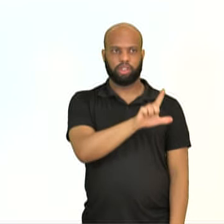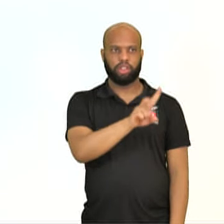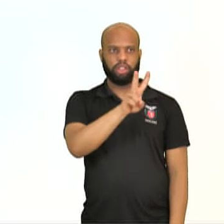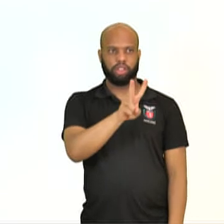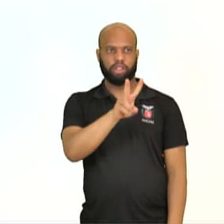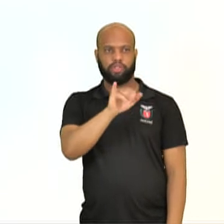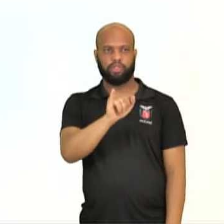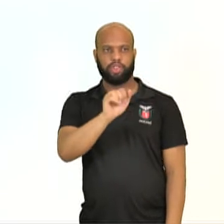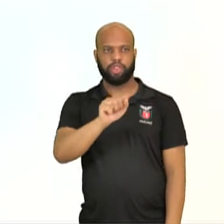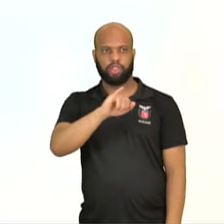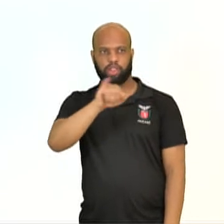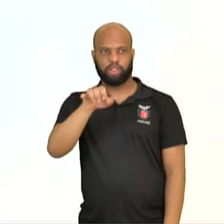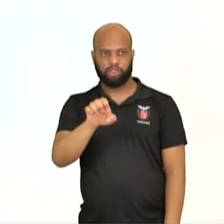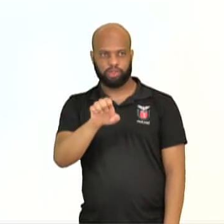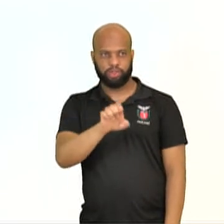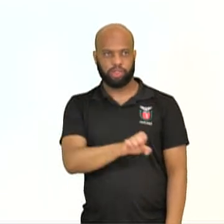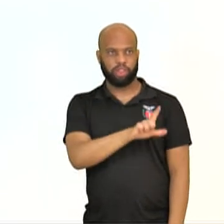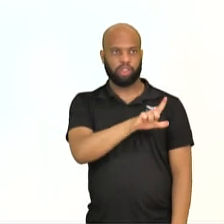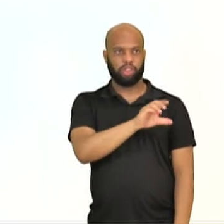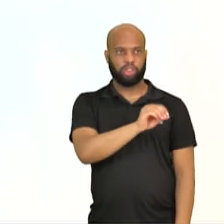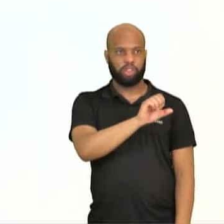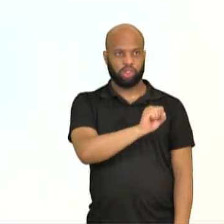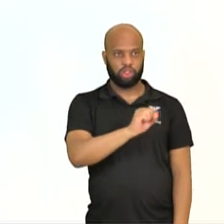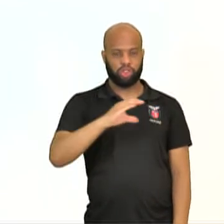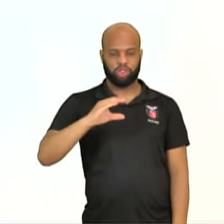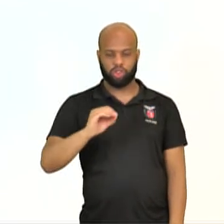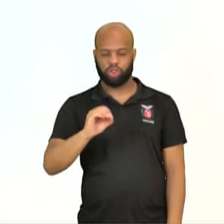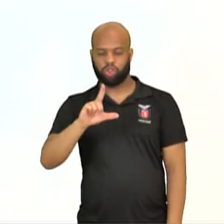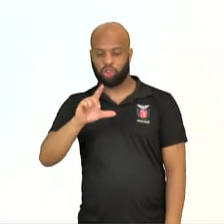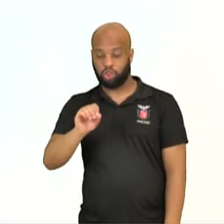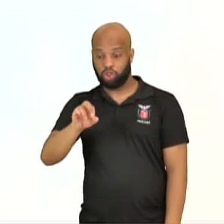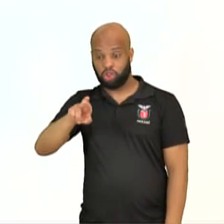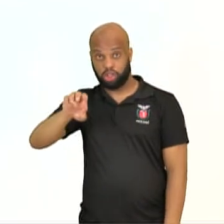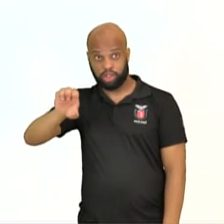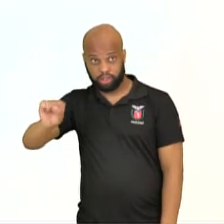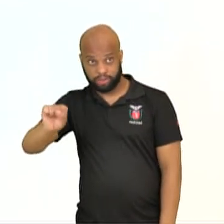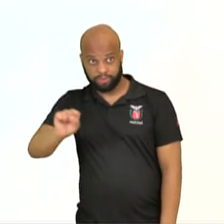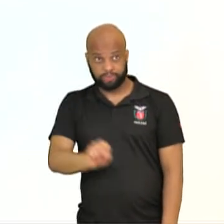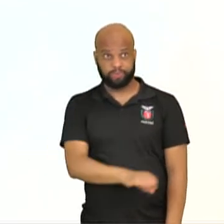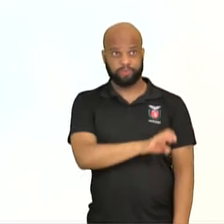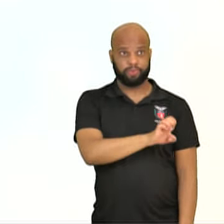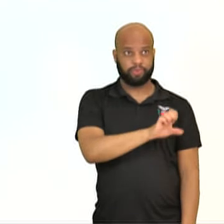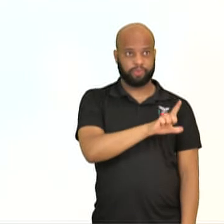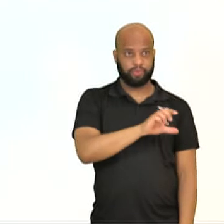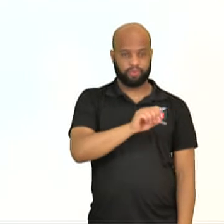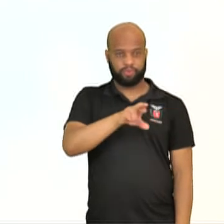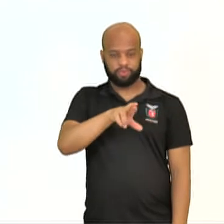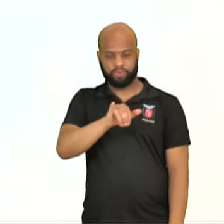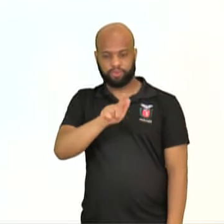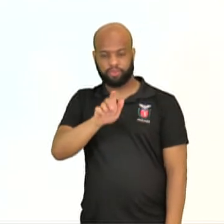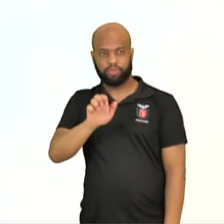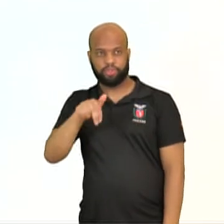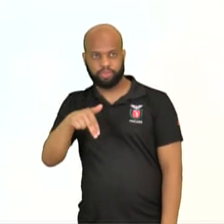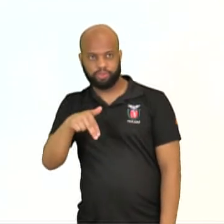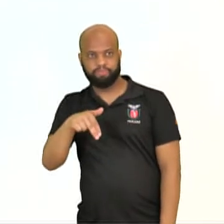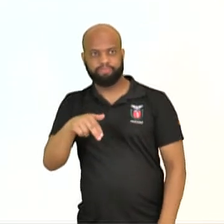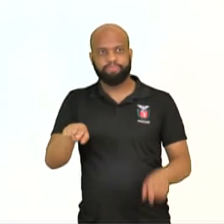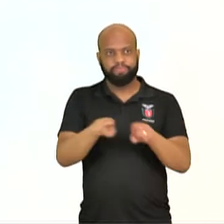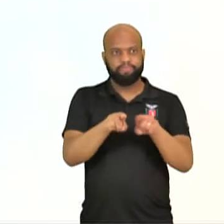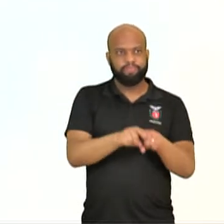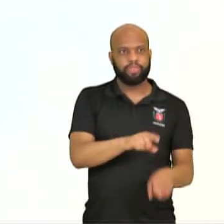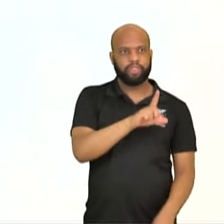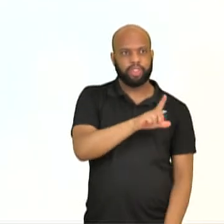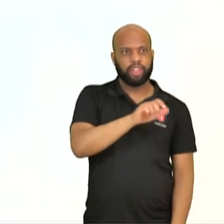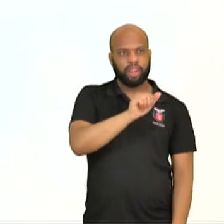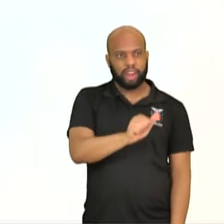los colores, el origen, la costumbre, outra sonrisa. Observem